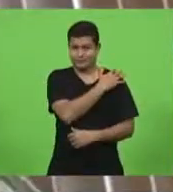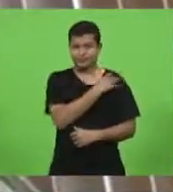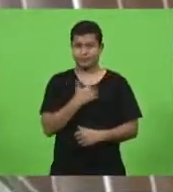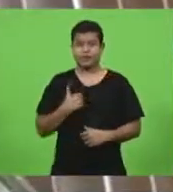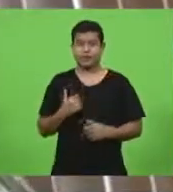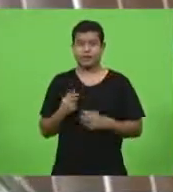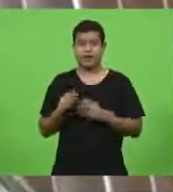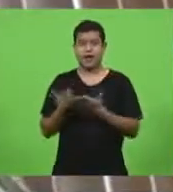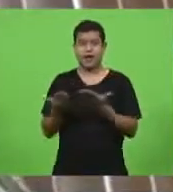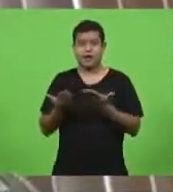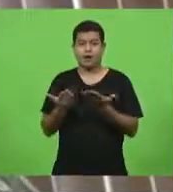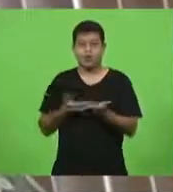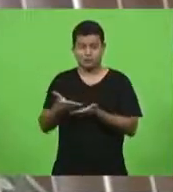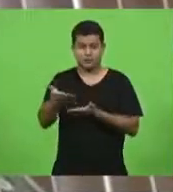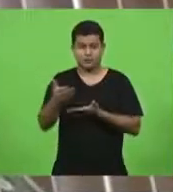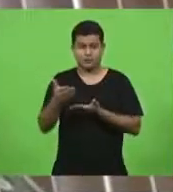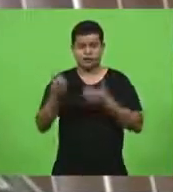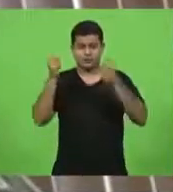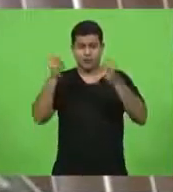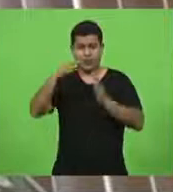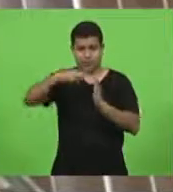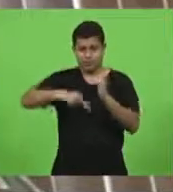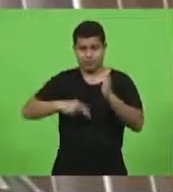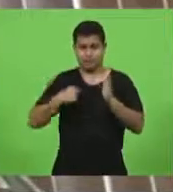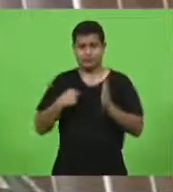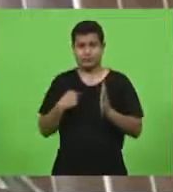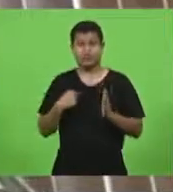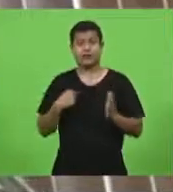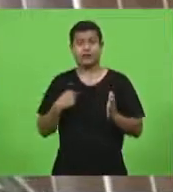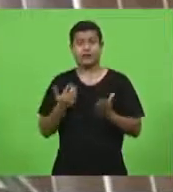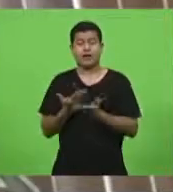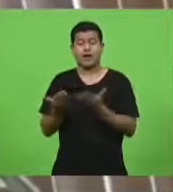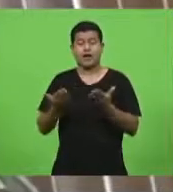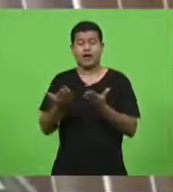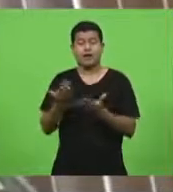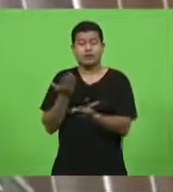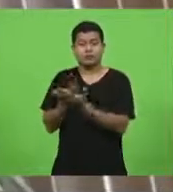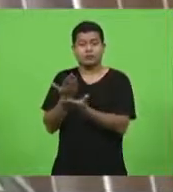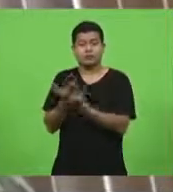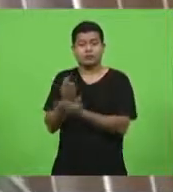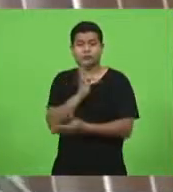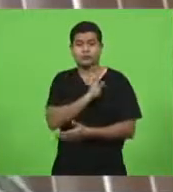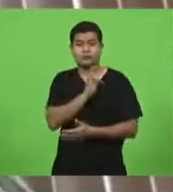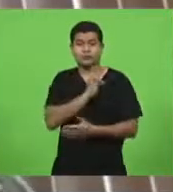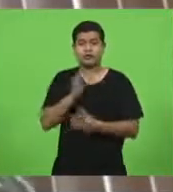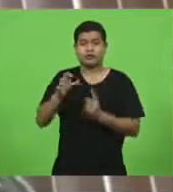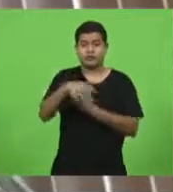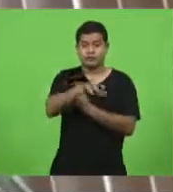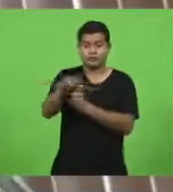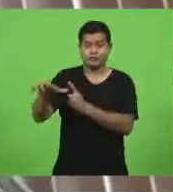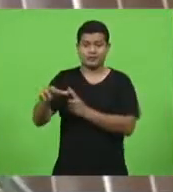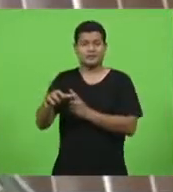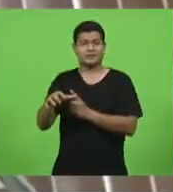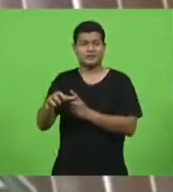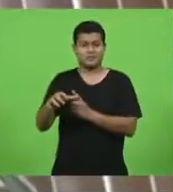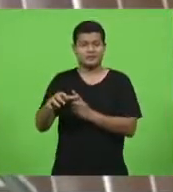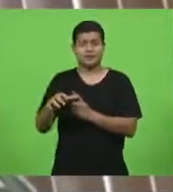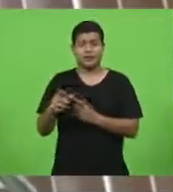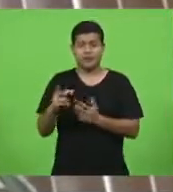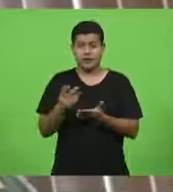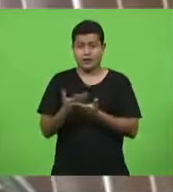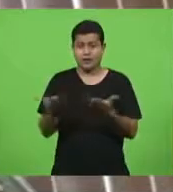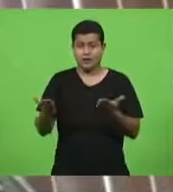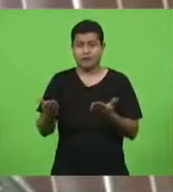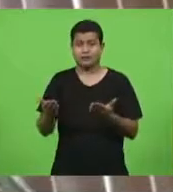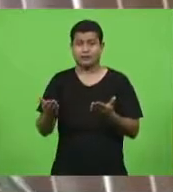soldados atenderão ou atendem aos estudos técnicos de distribuição de efetivo, os quais